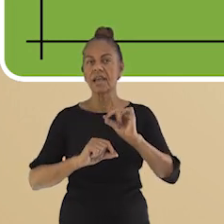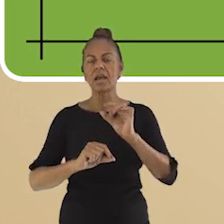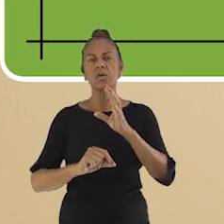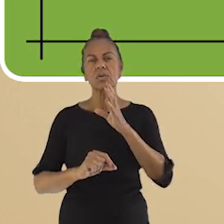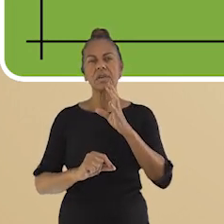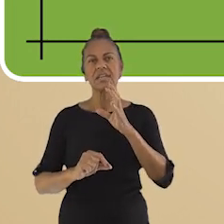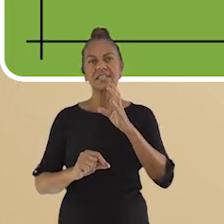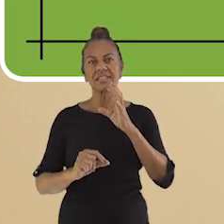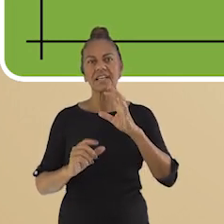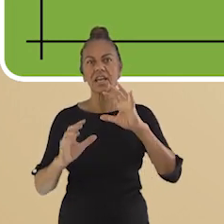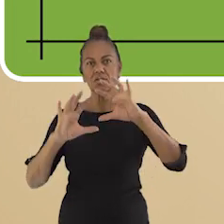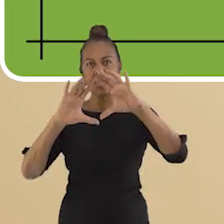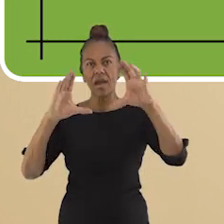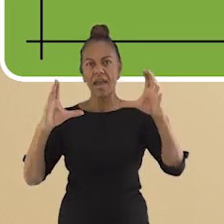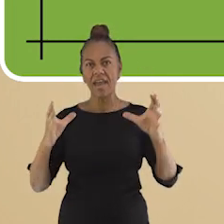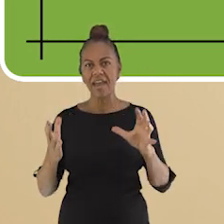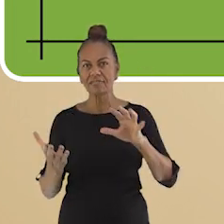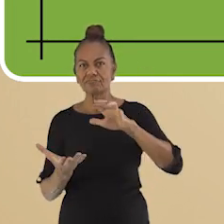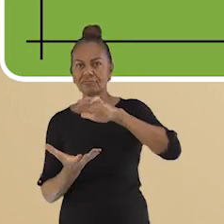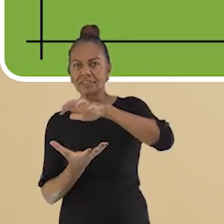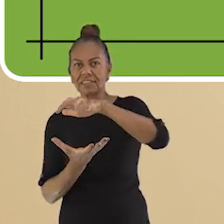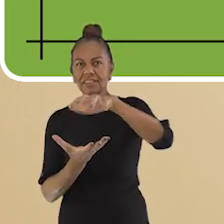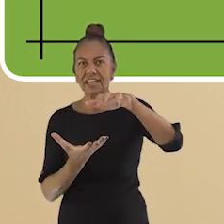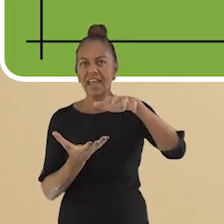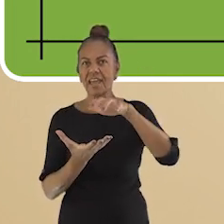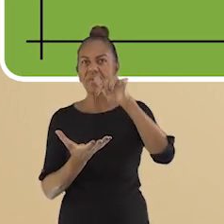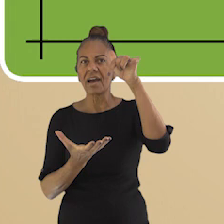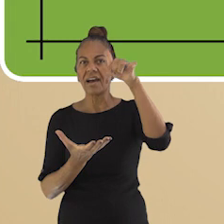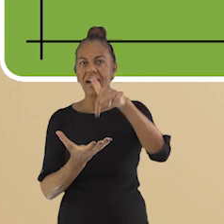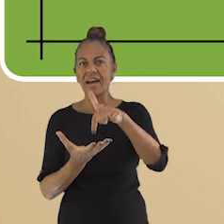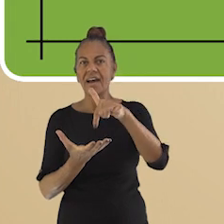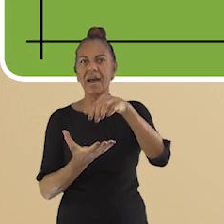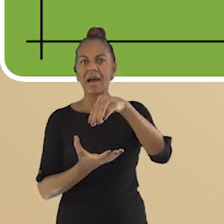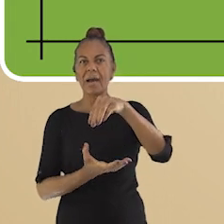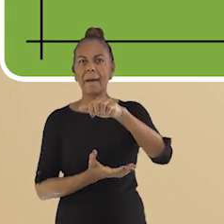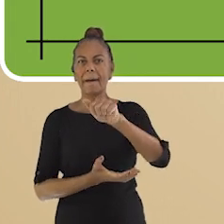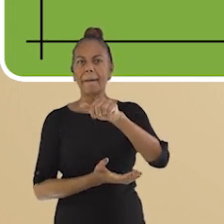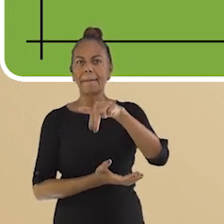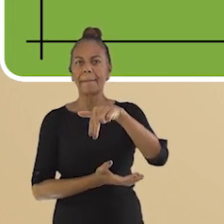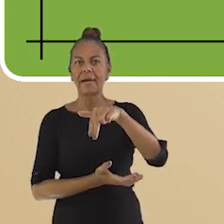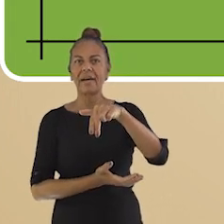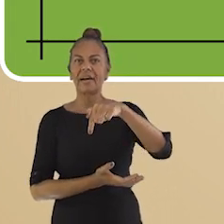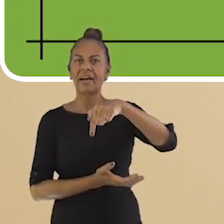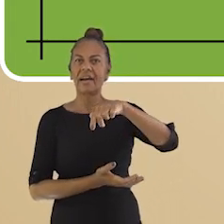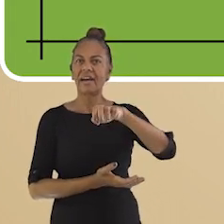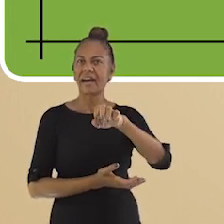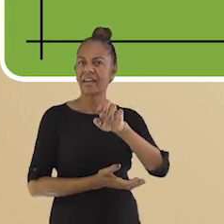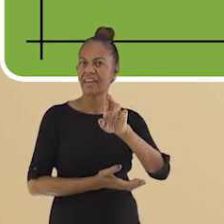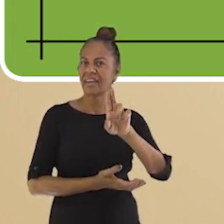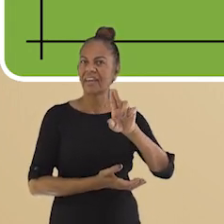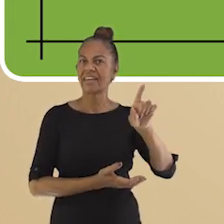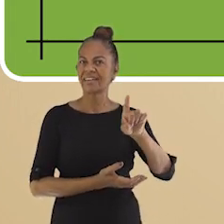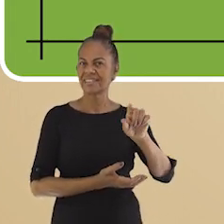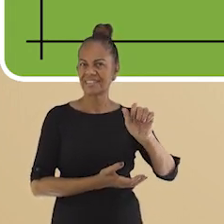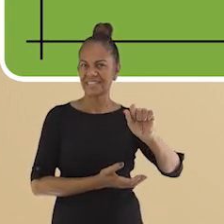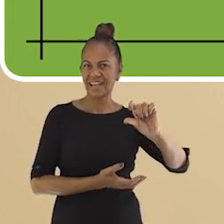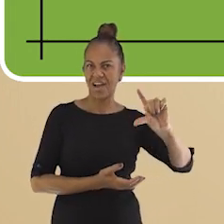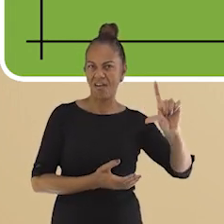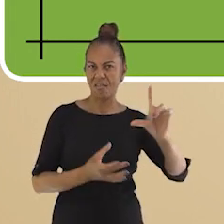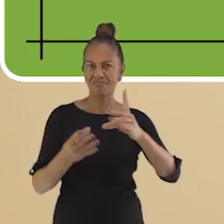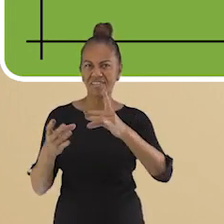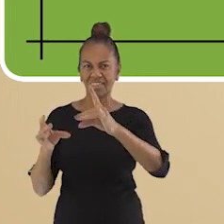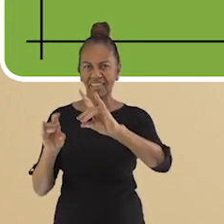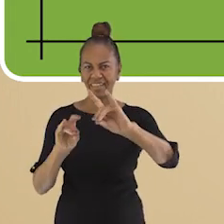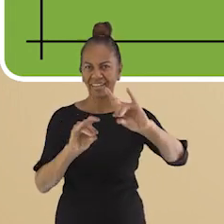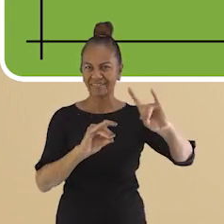do ecossistema manguezal e sua importância para a sociedade. E aos estudantes, não esqueçam de registrar